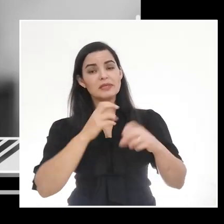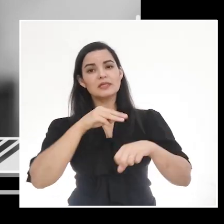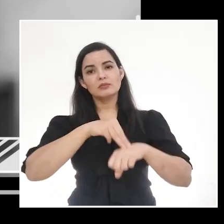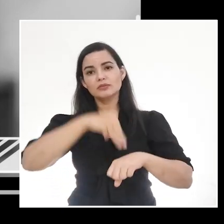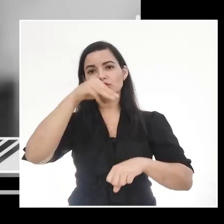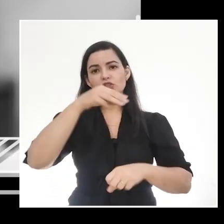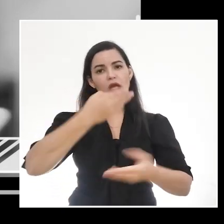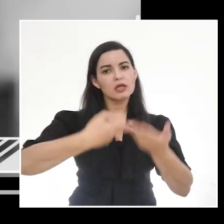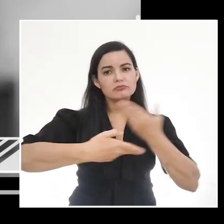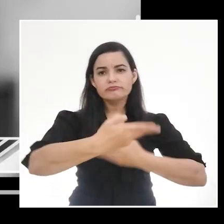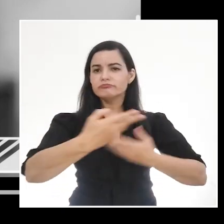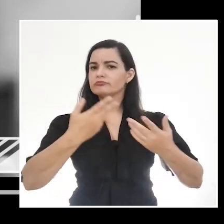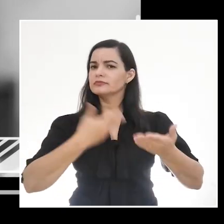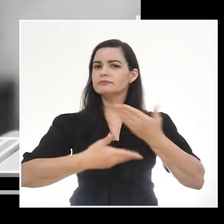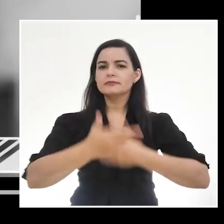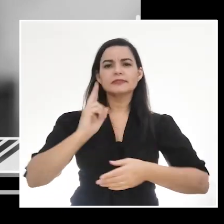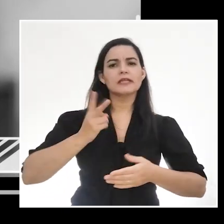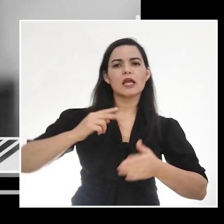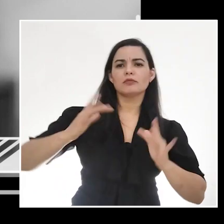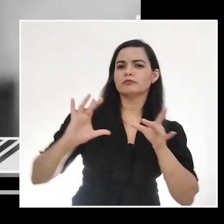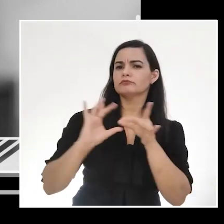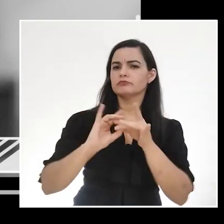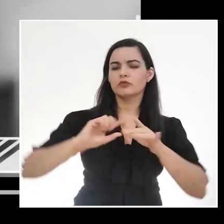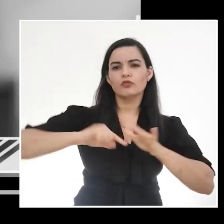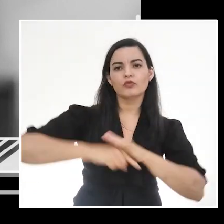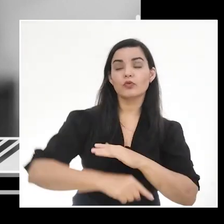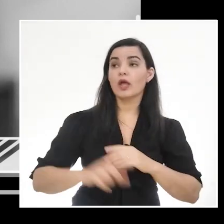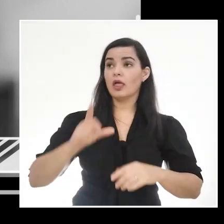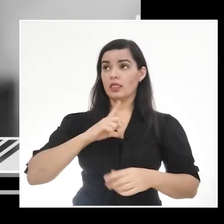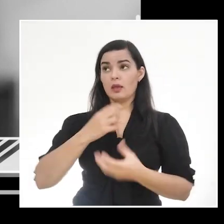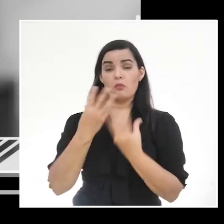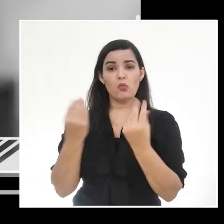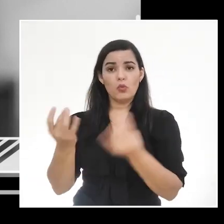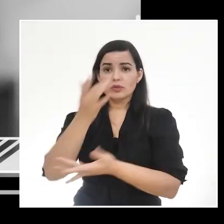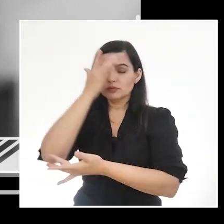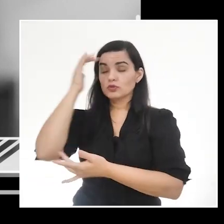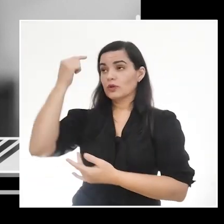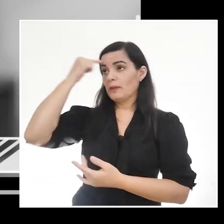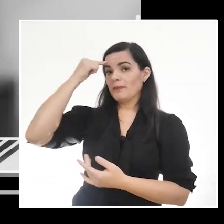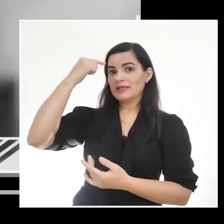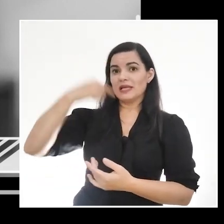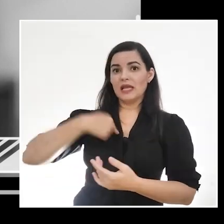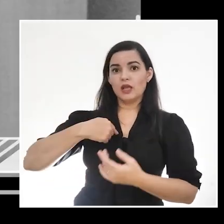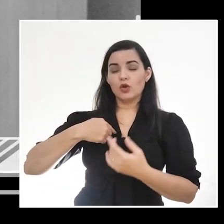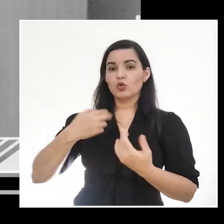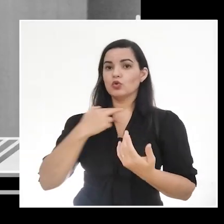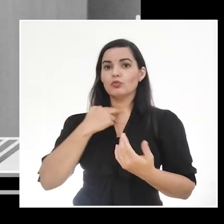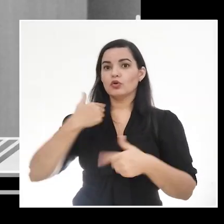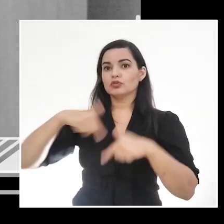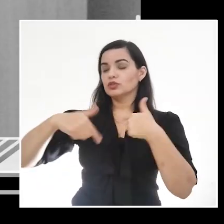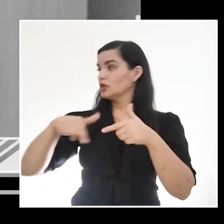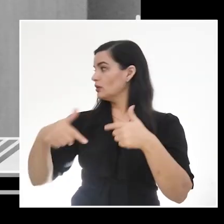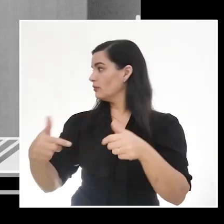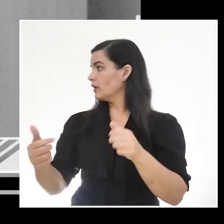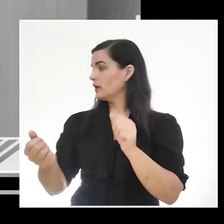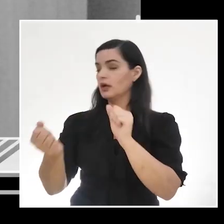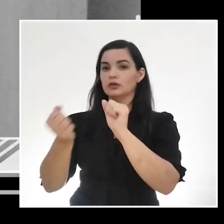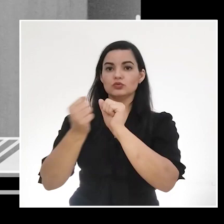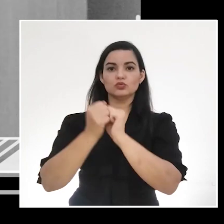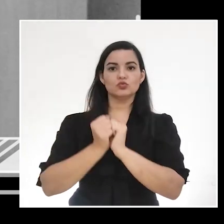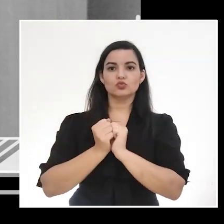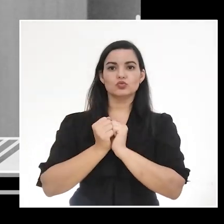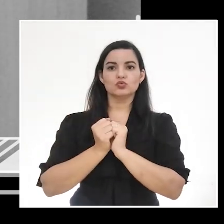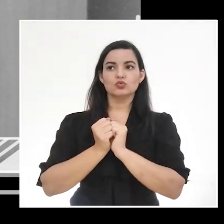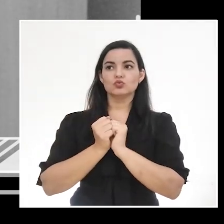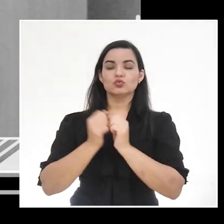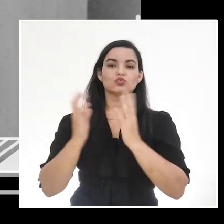e olho para o ministério e vejo a minha vida. As duas coisas estão numa conexão muito, muito profunda. Até hoje tem gente que acha que